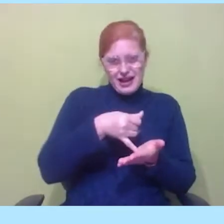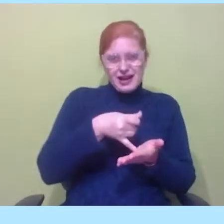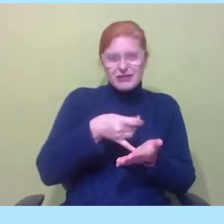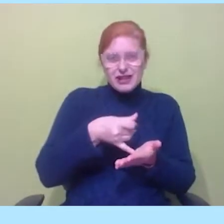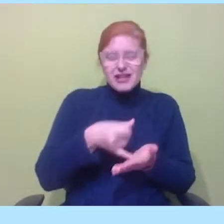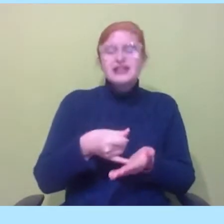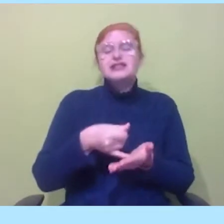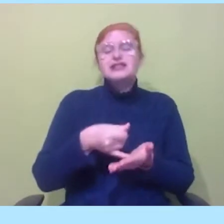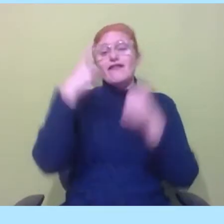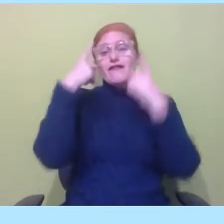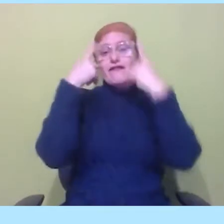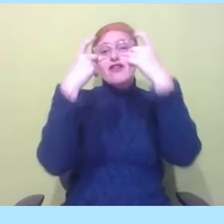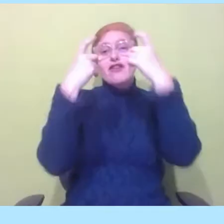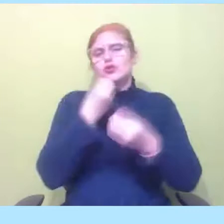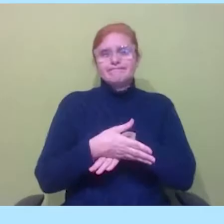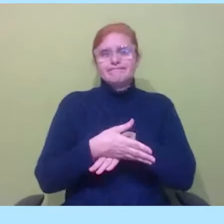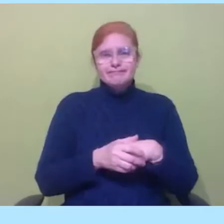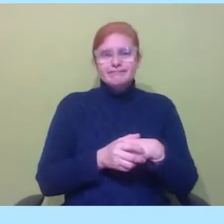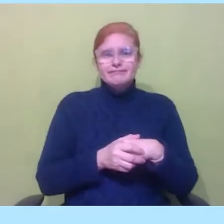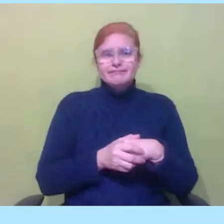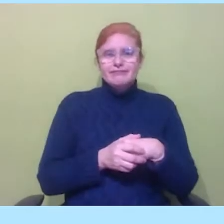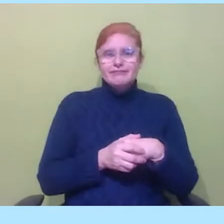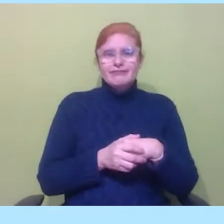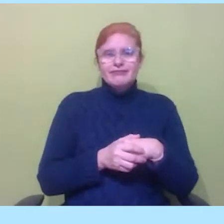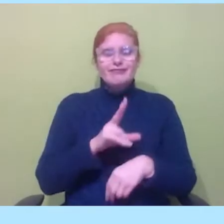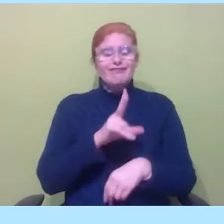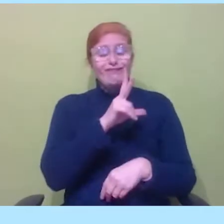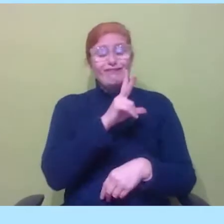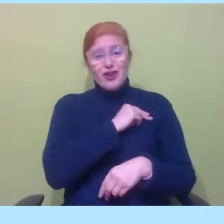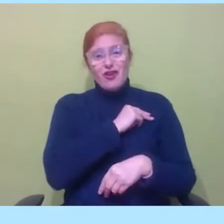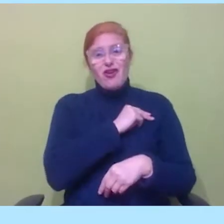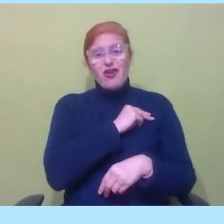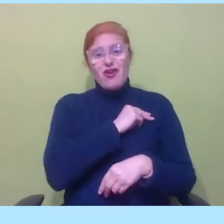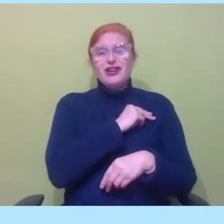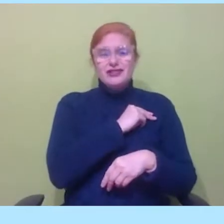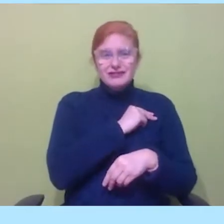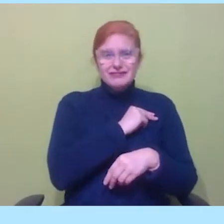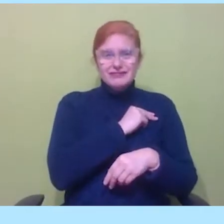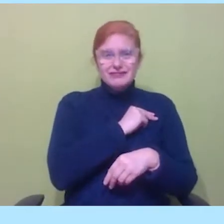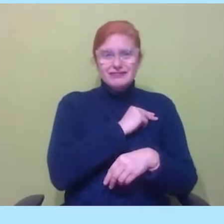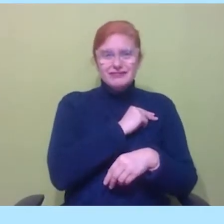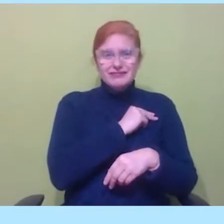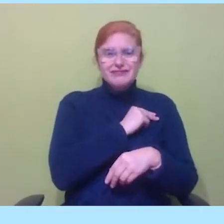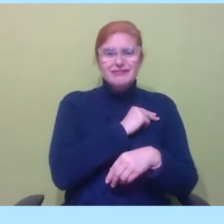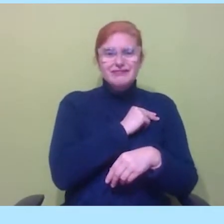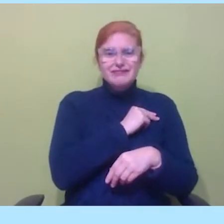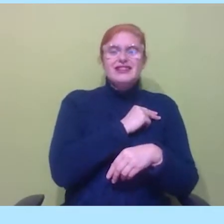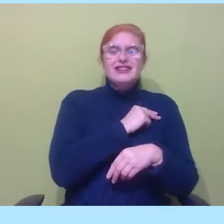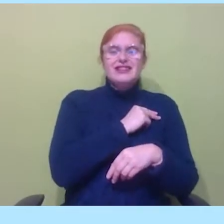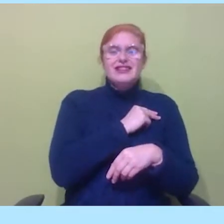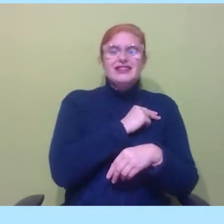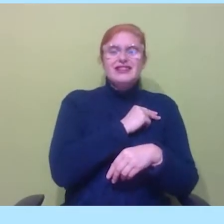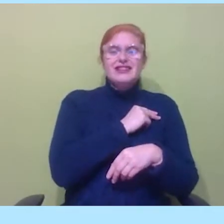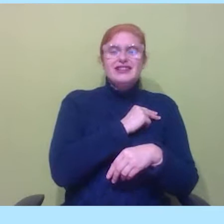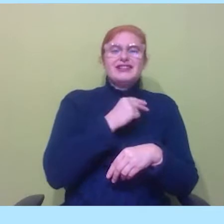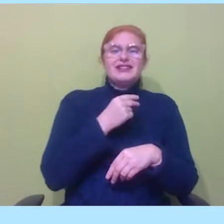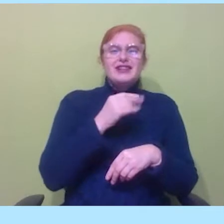Sim, nossa, a Tica trouxe algo muito bom, né, que é esse livro da Bell.